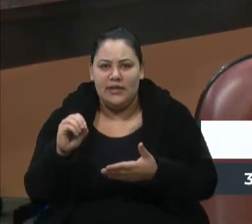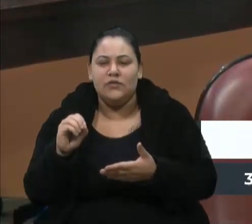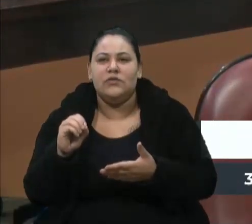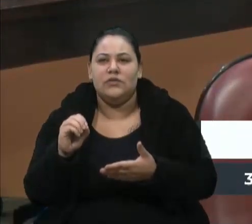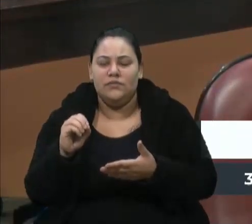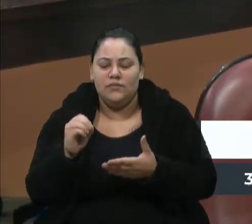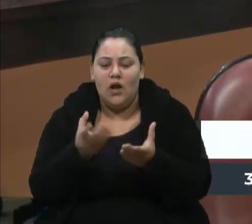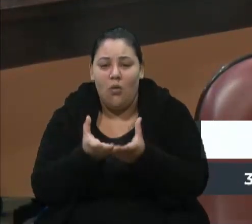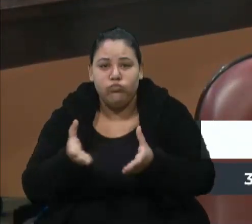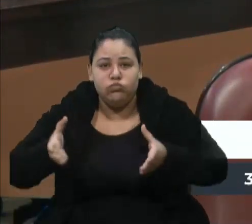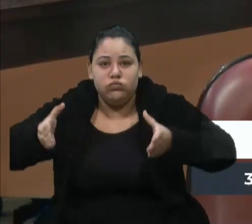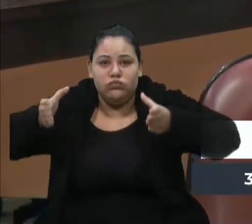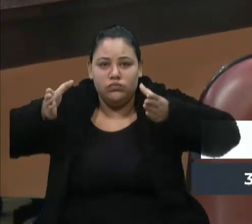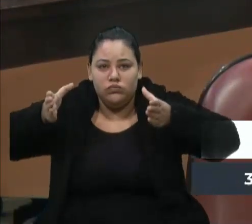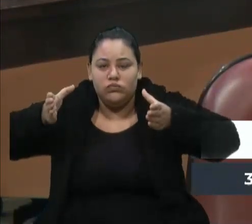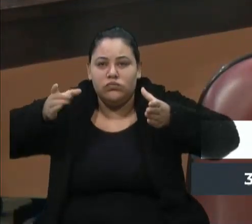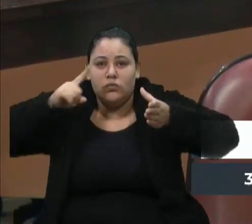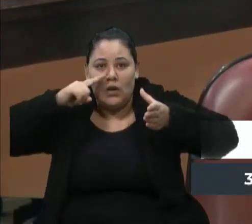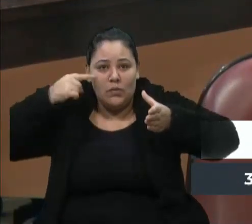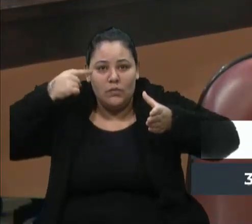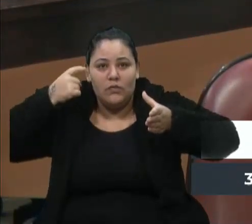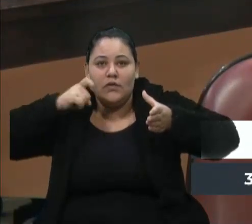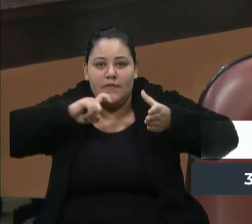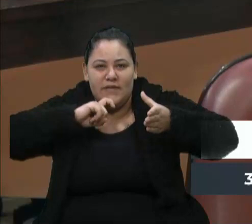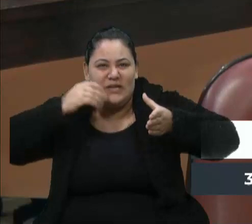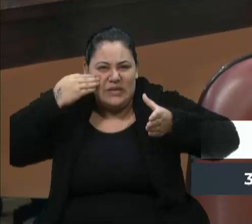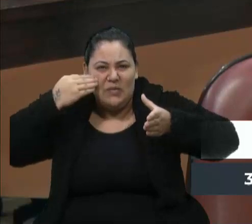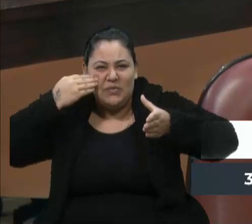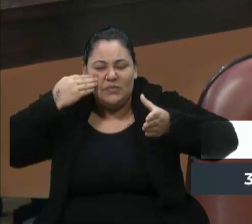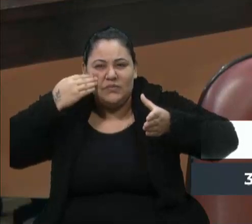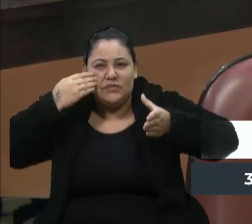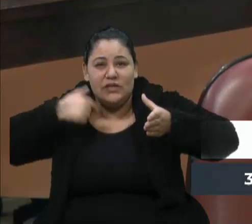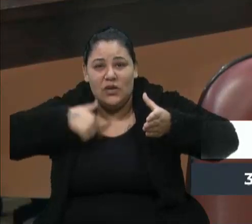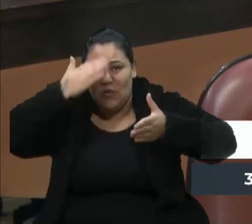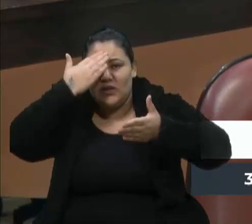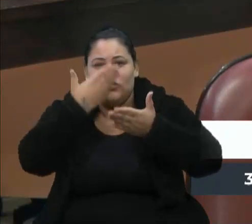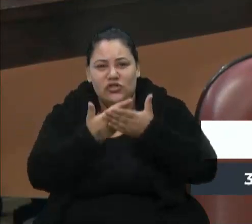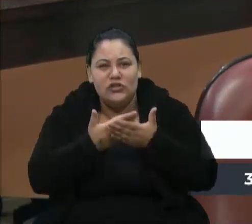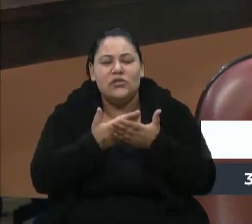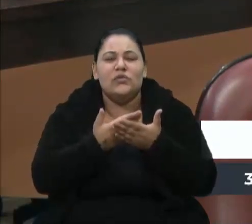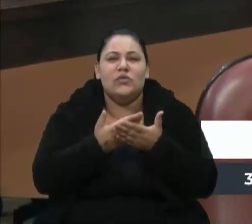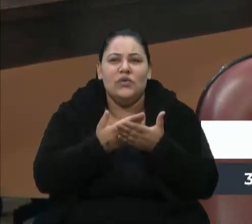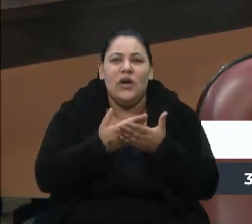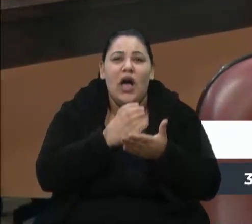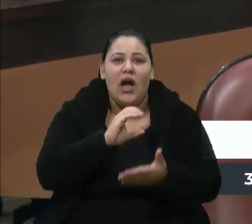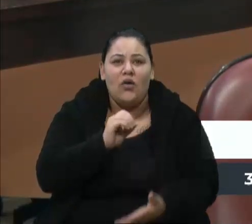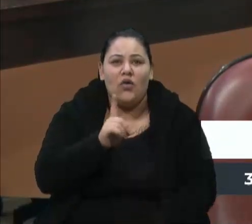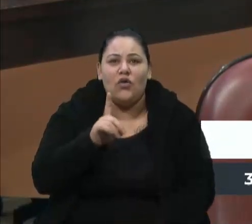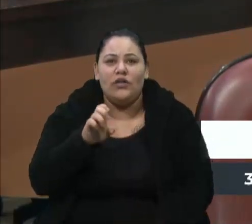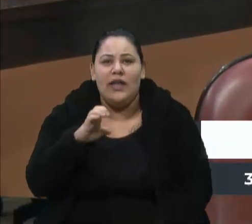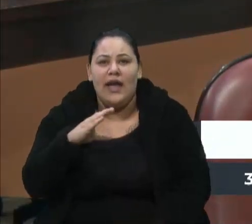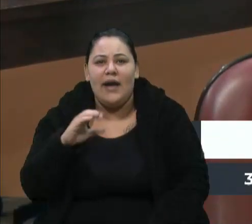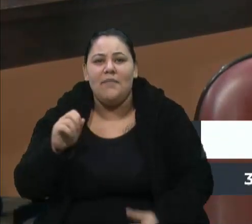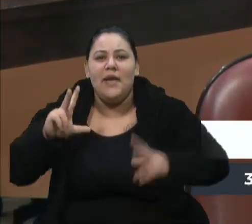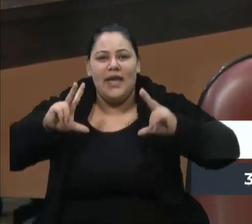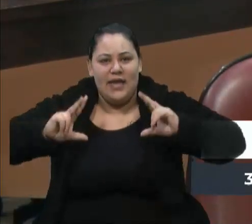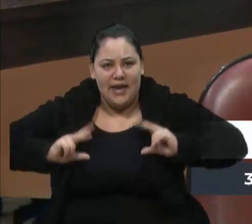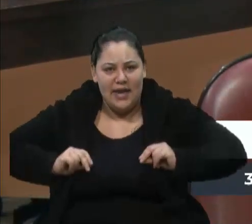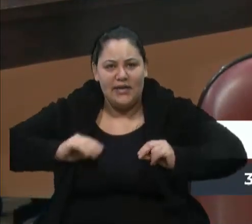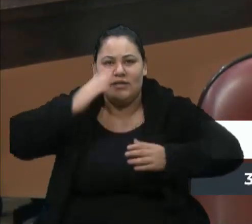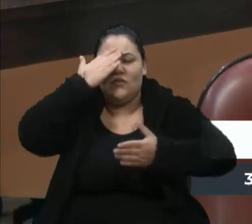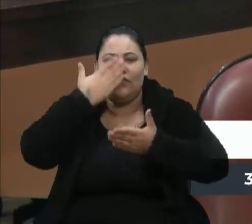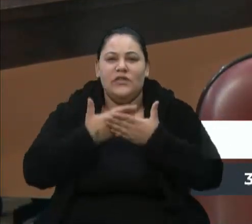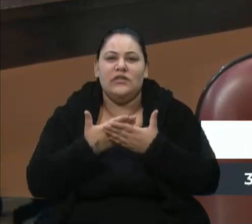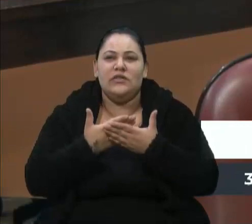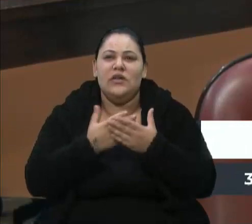lá. Eu acredito que ela tem o nosso voto de confiança. Nos próximos dias ela pode ser convidada aqui, que